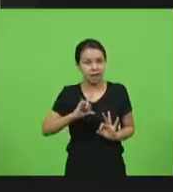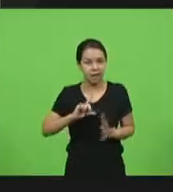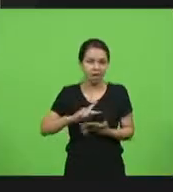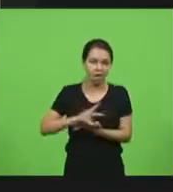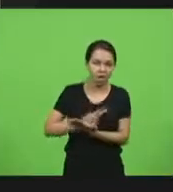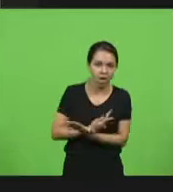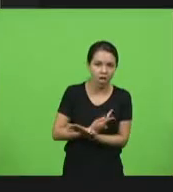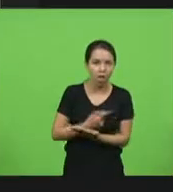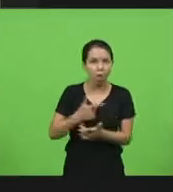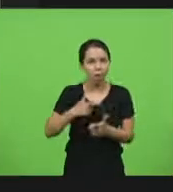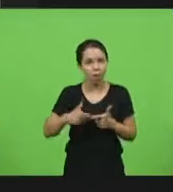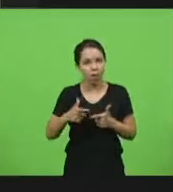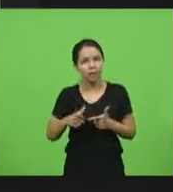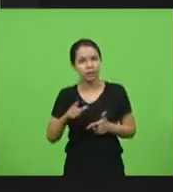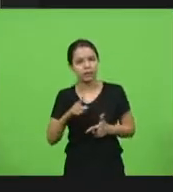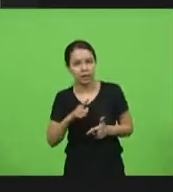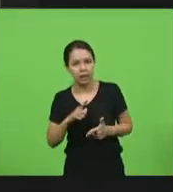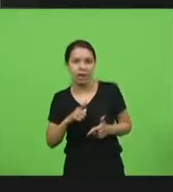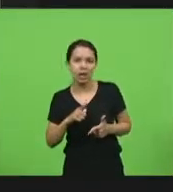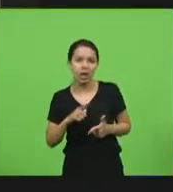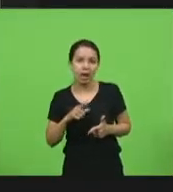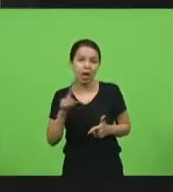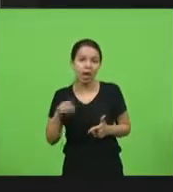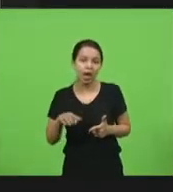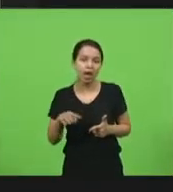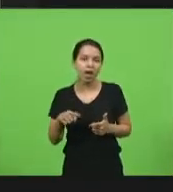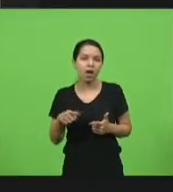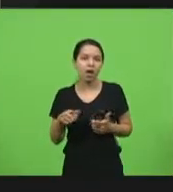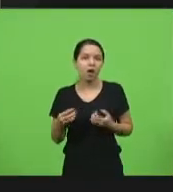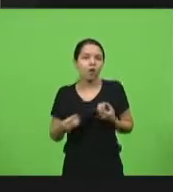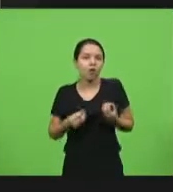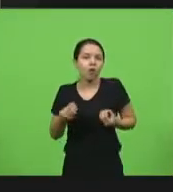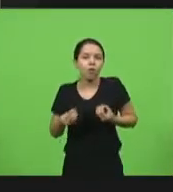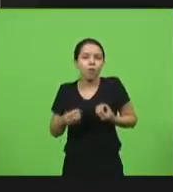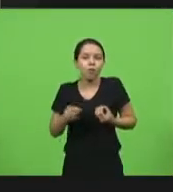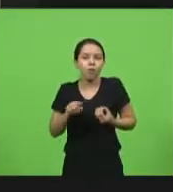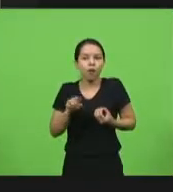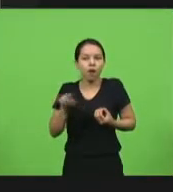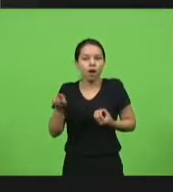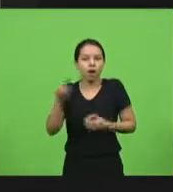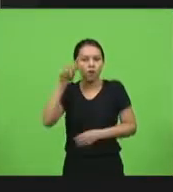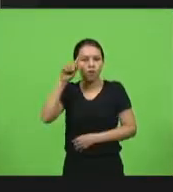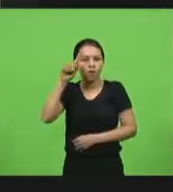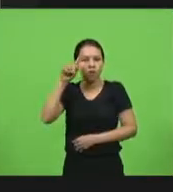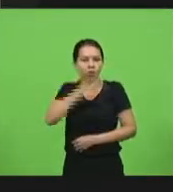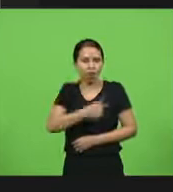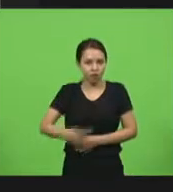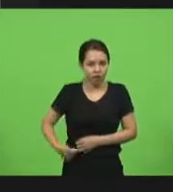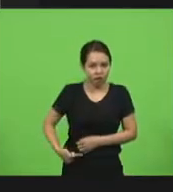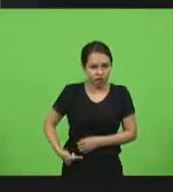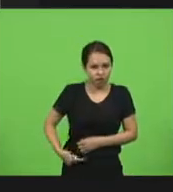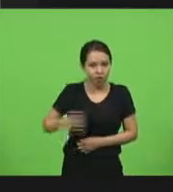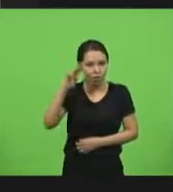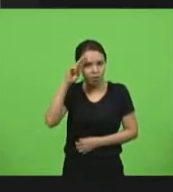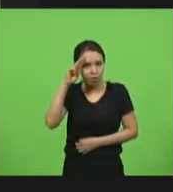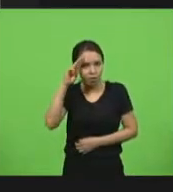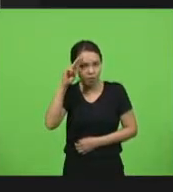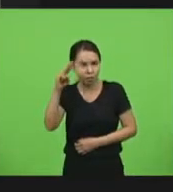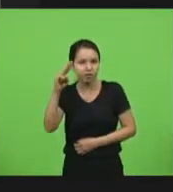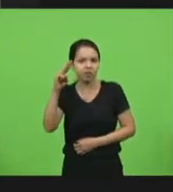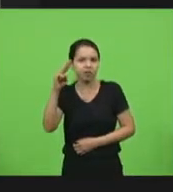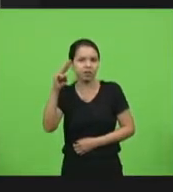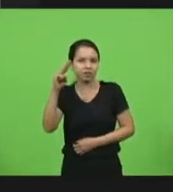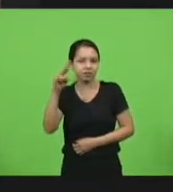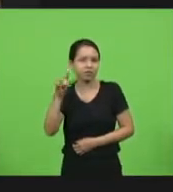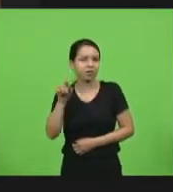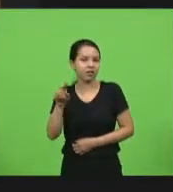há algum problema, foi nessa forma que o governador Carlos Moisés fez de que não